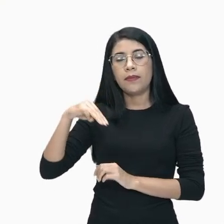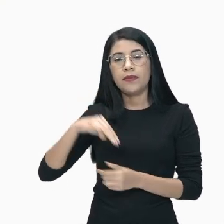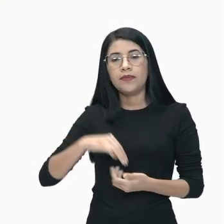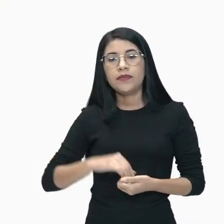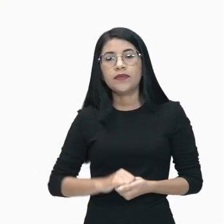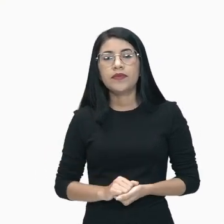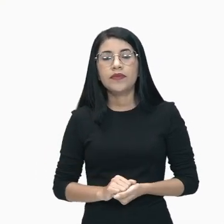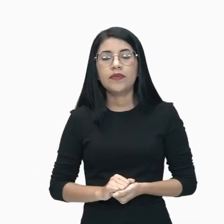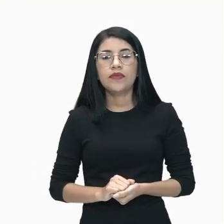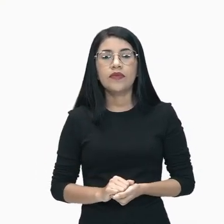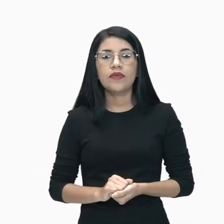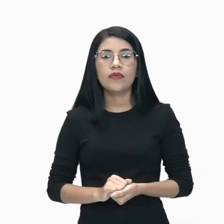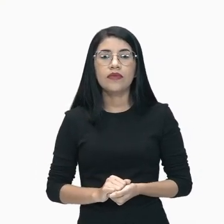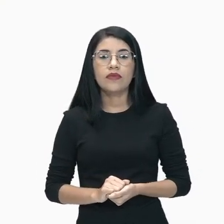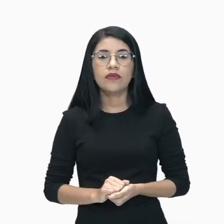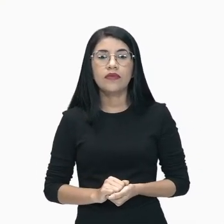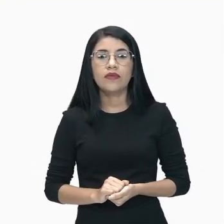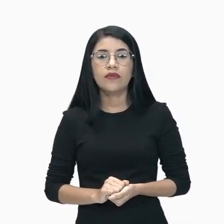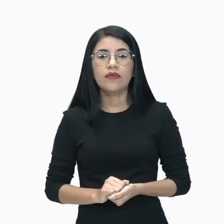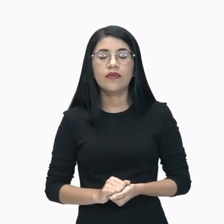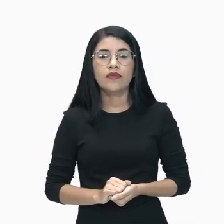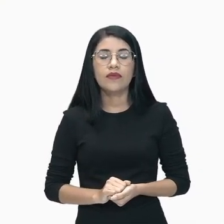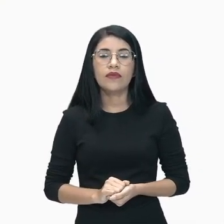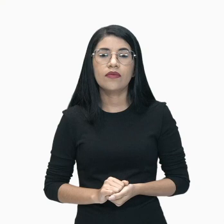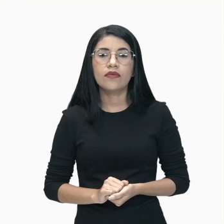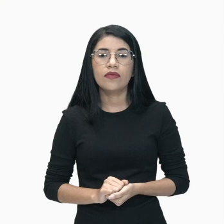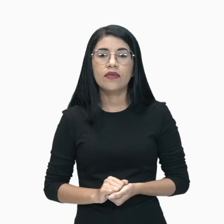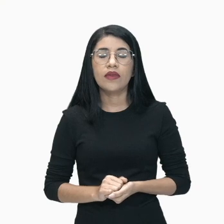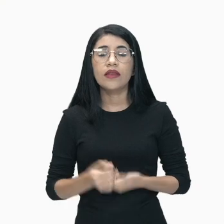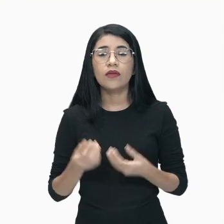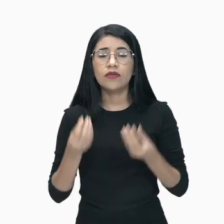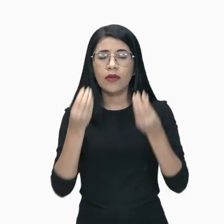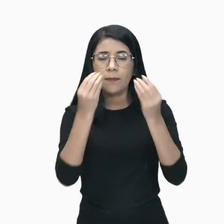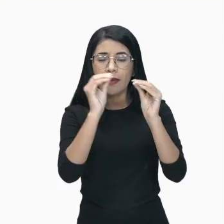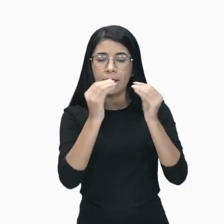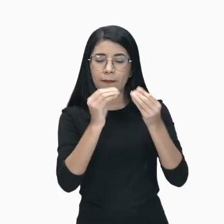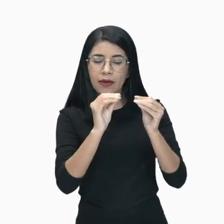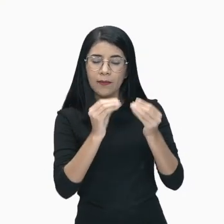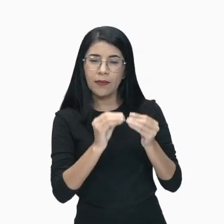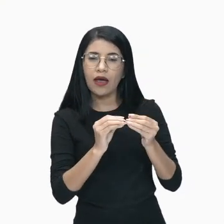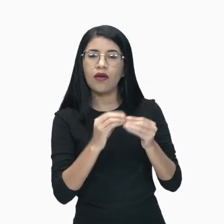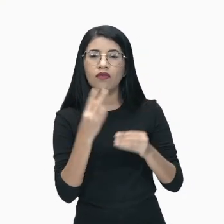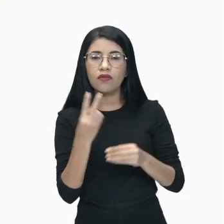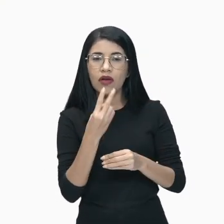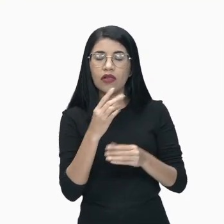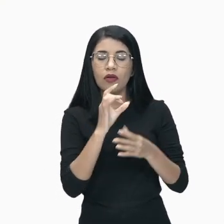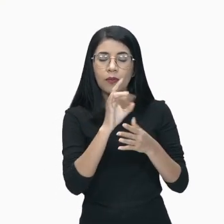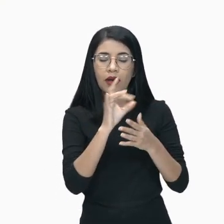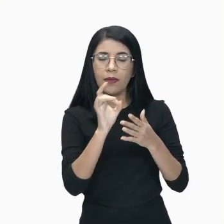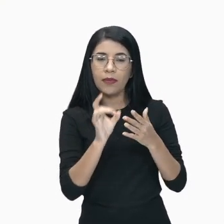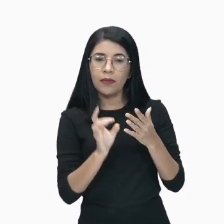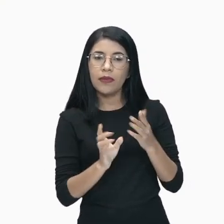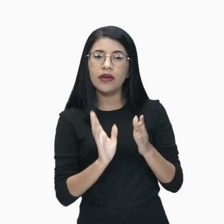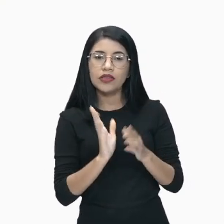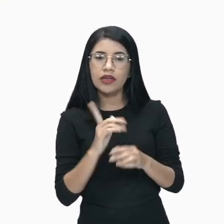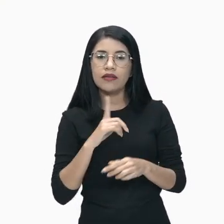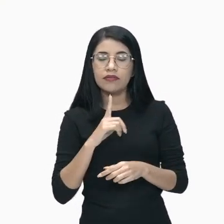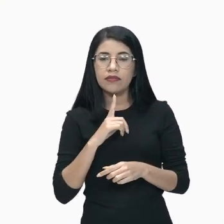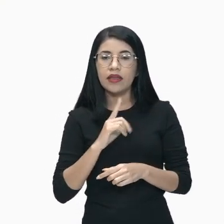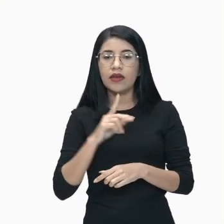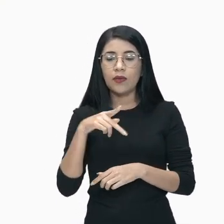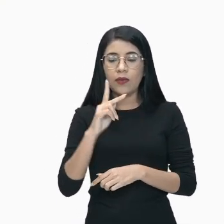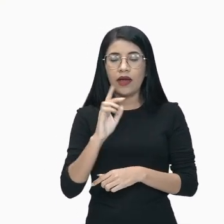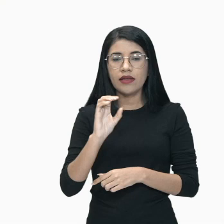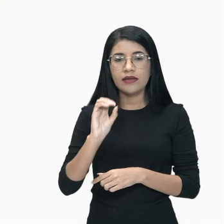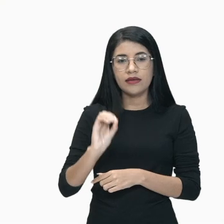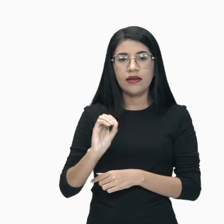que foi informada. E aí informa-se o valor de K, sendo K0, que é o valor do K para o vácuo,